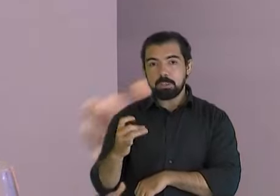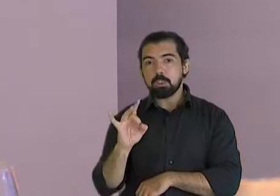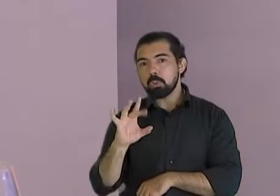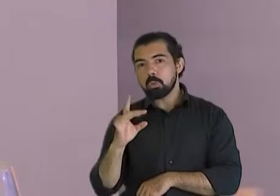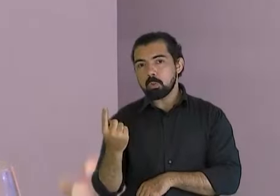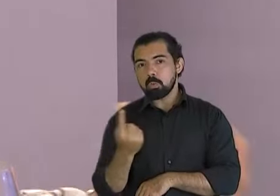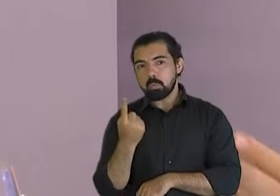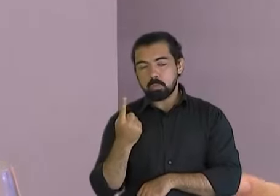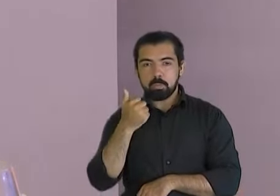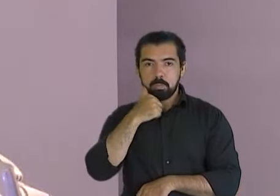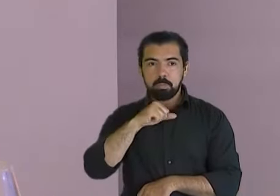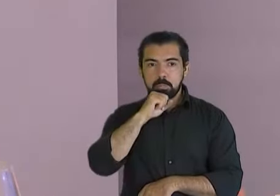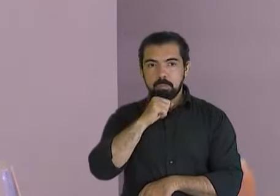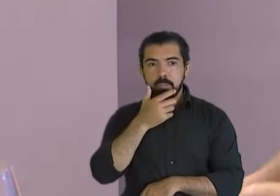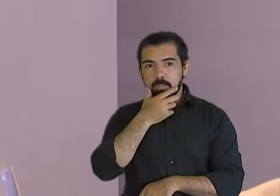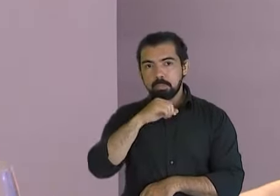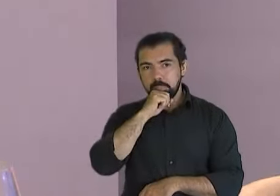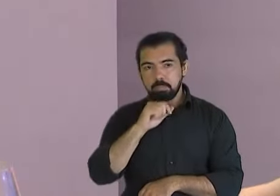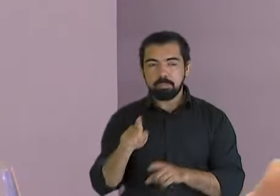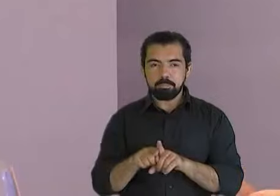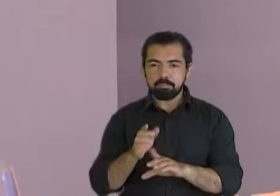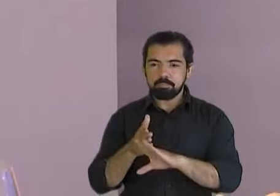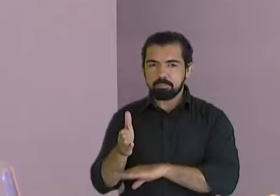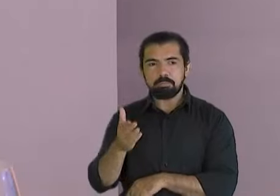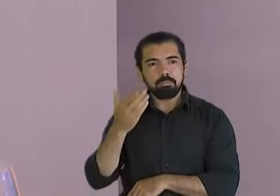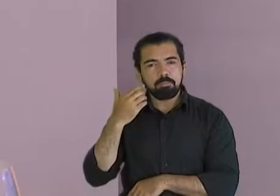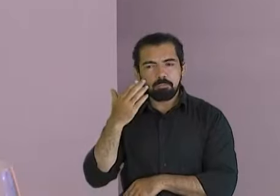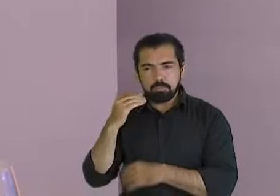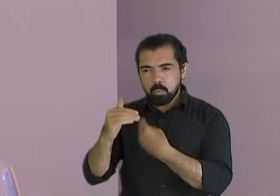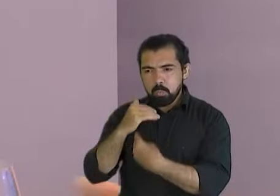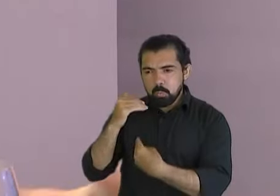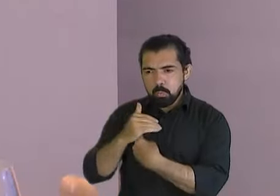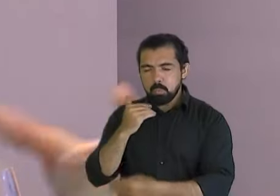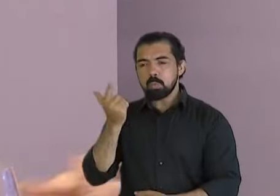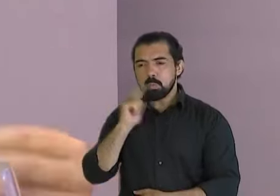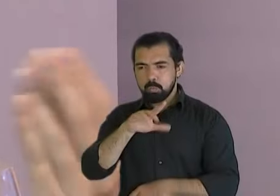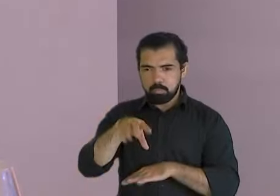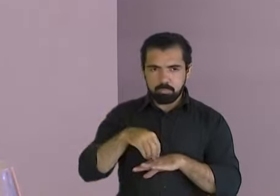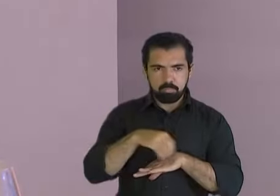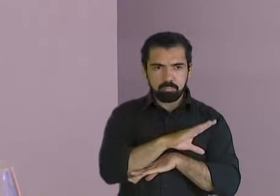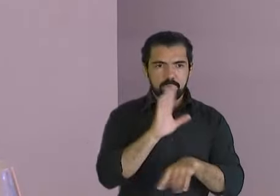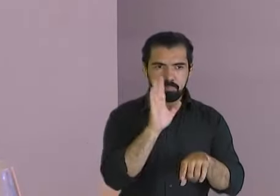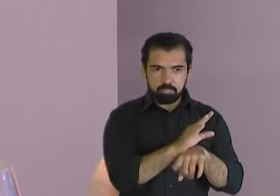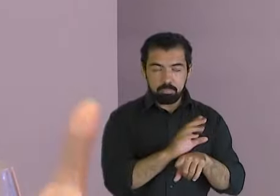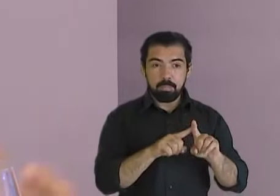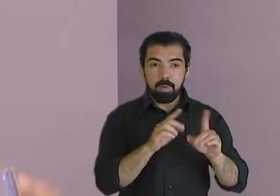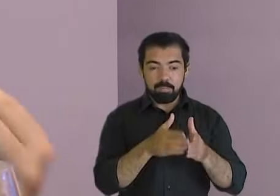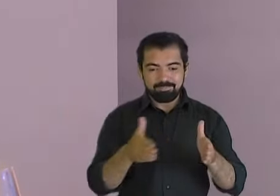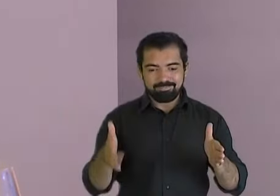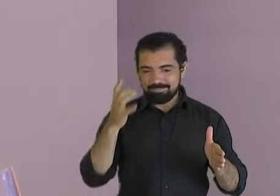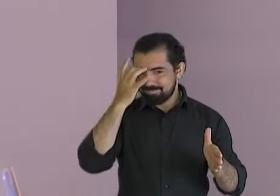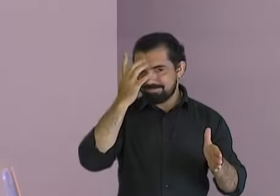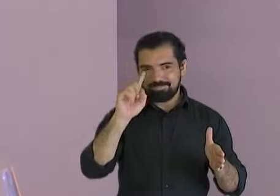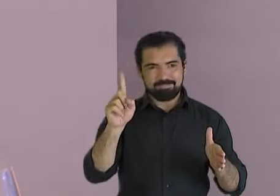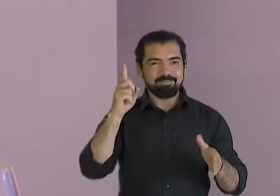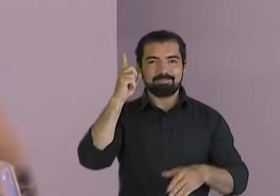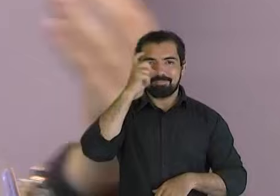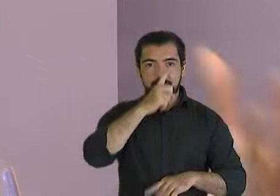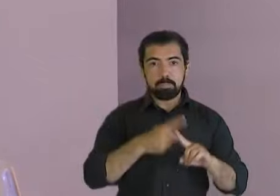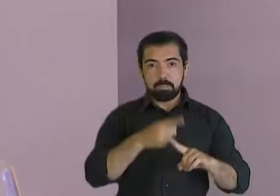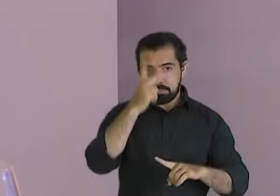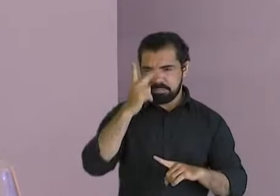mesmo, né? A mãe buscar ali... Pra ter uma orientação, né? E aí esse processo é muito difícil, né? Assim, da pessoa que não aceita,